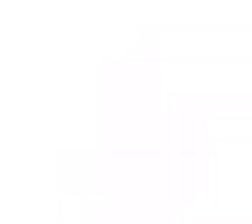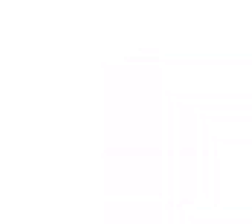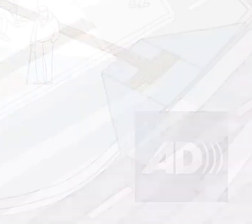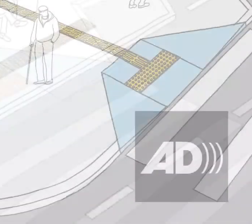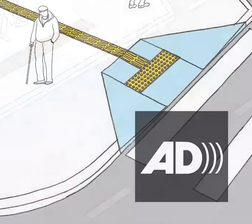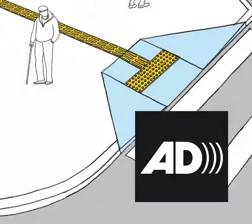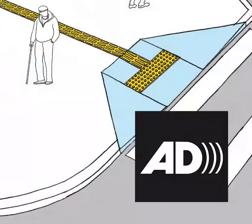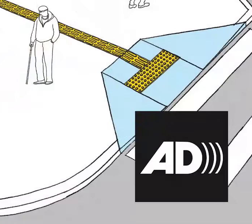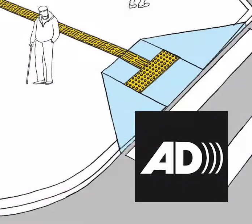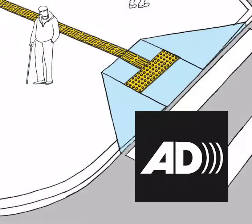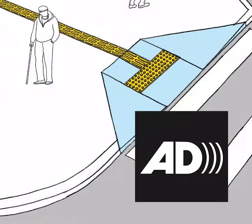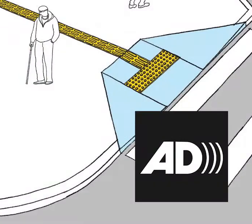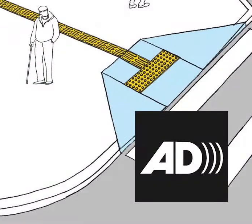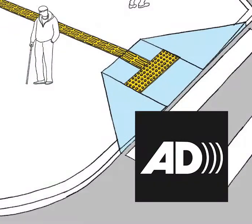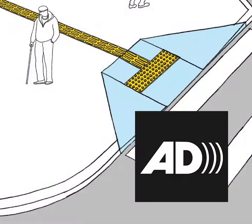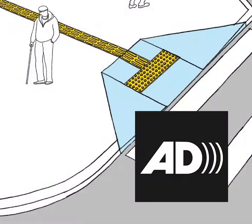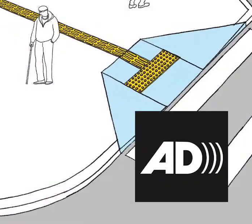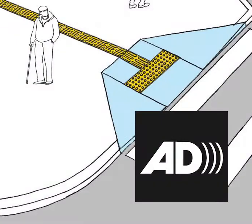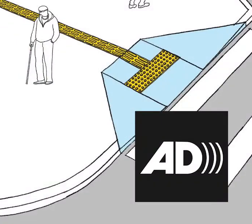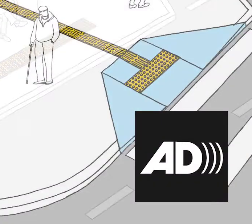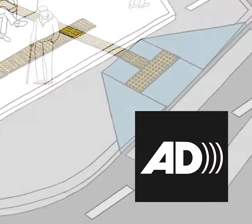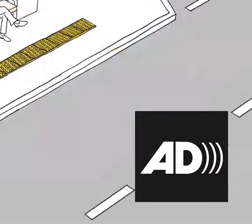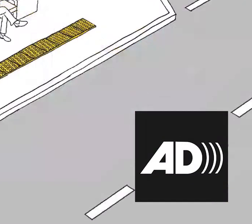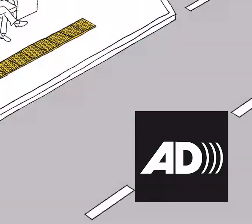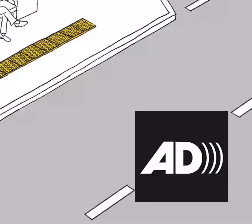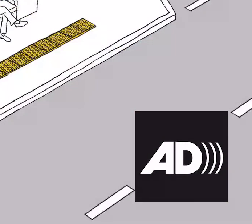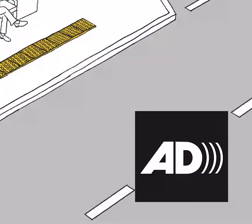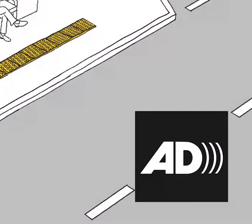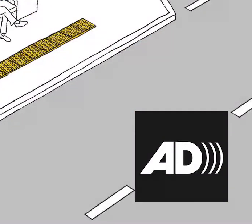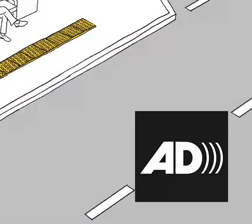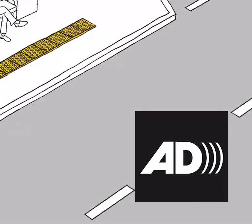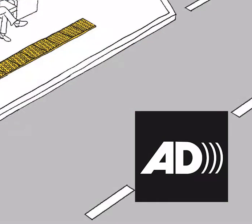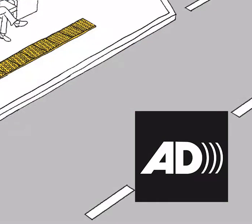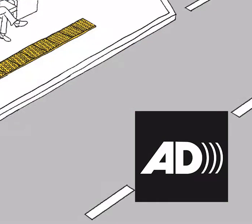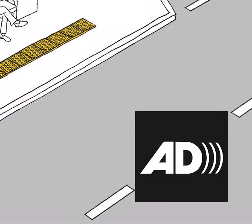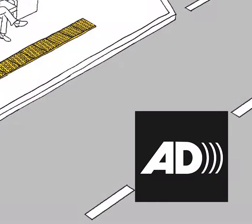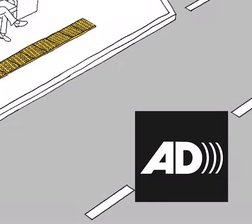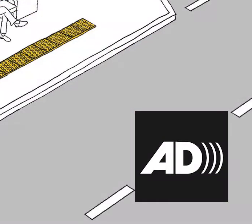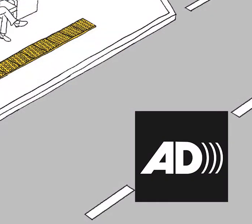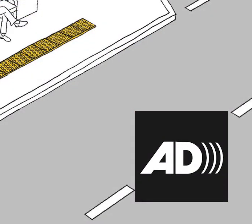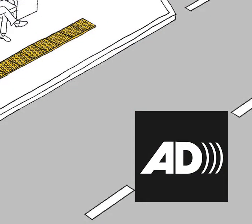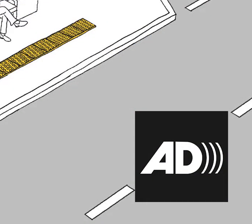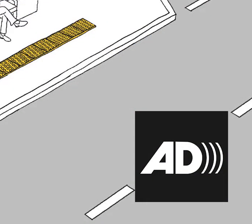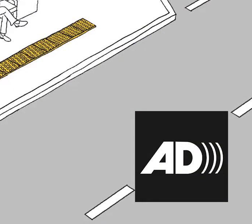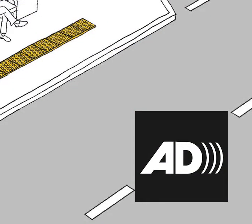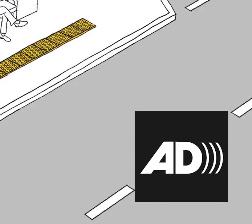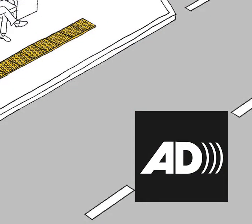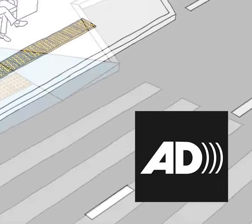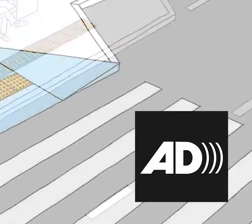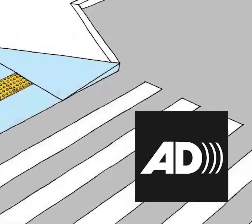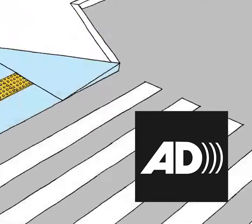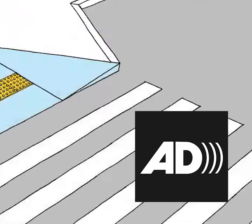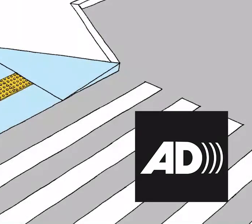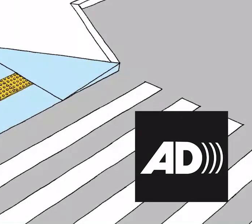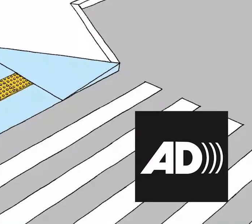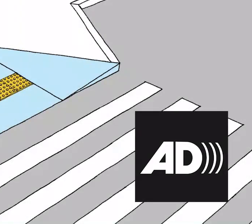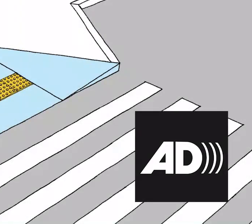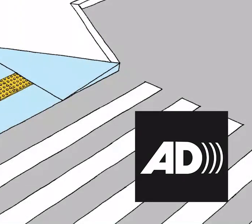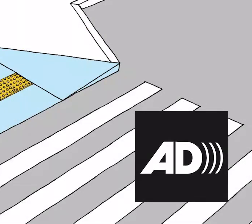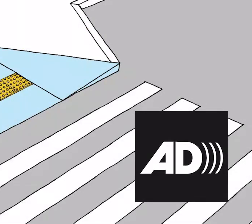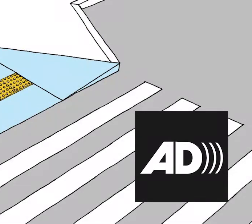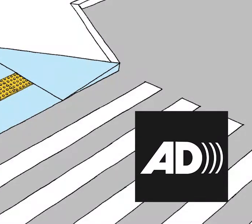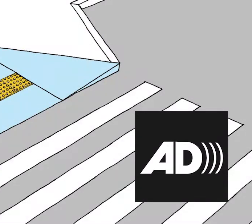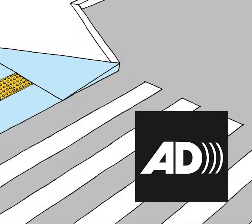competentes. 3 imagens ilustram a ampliação física e no mesmo nível da calçada existente. Na